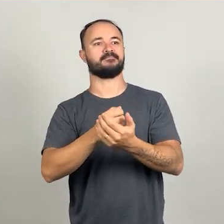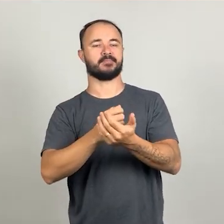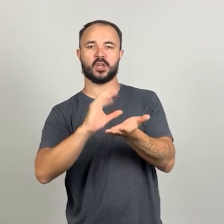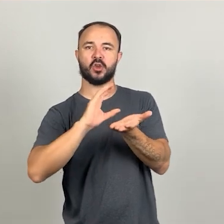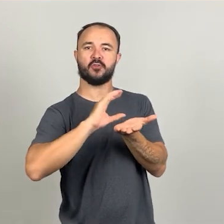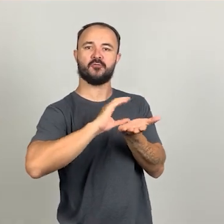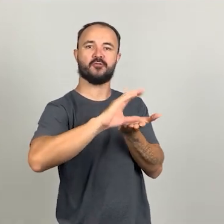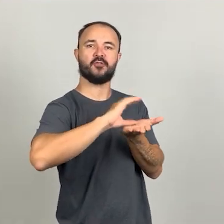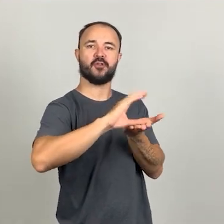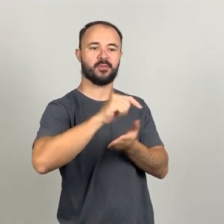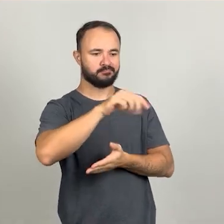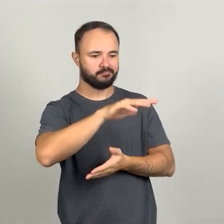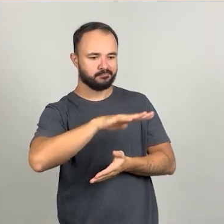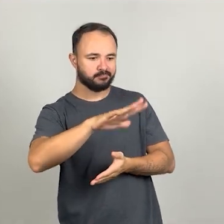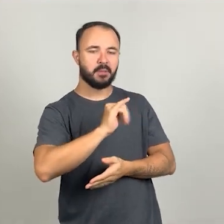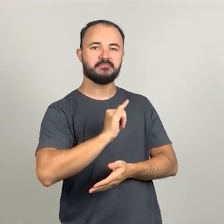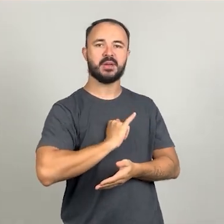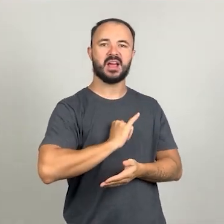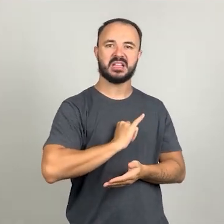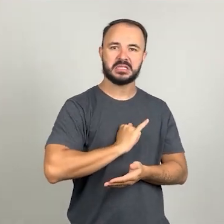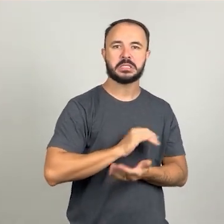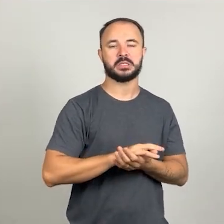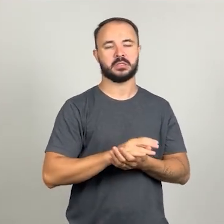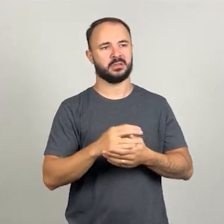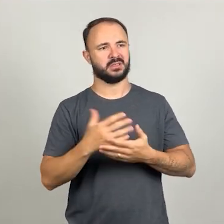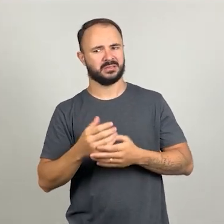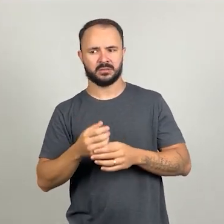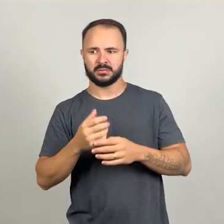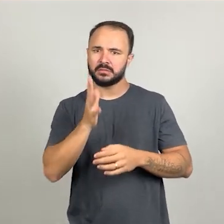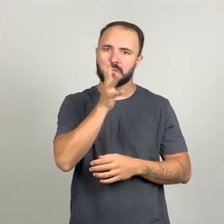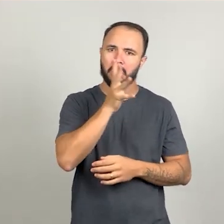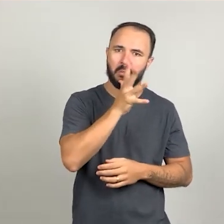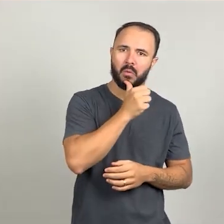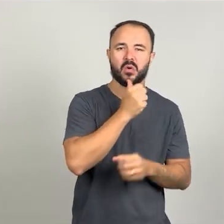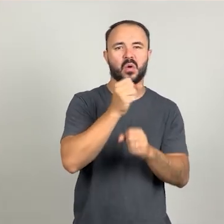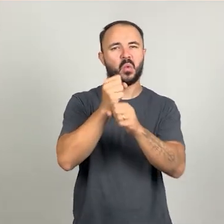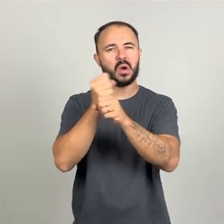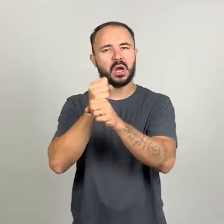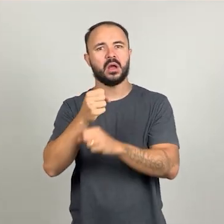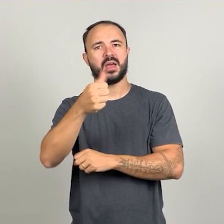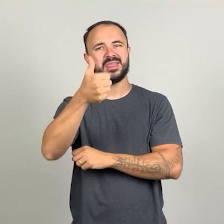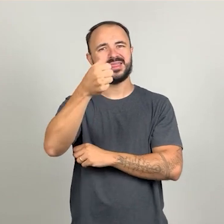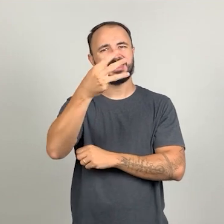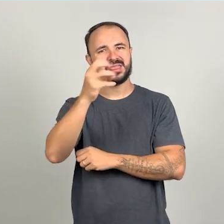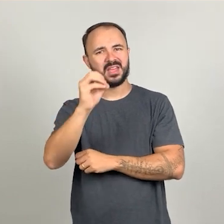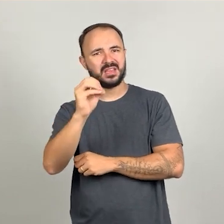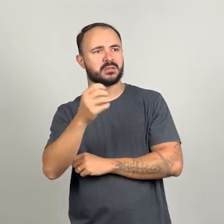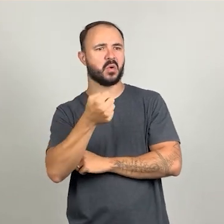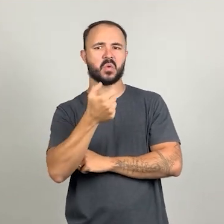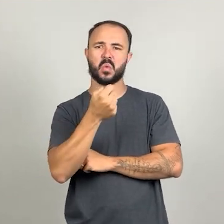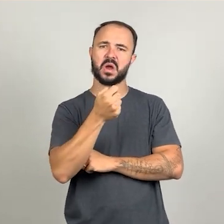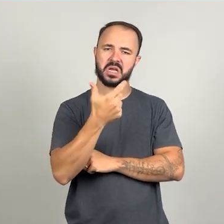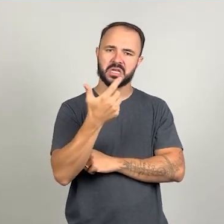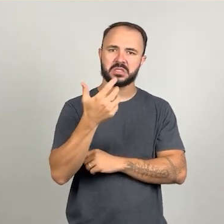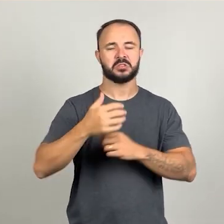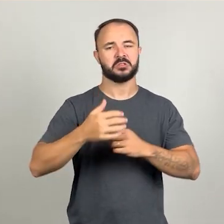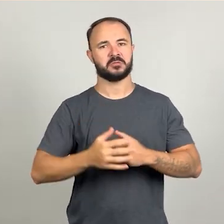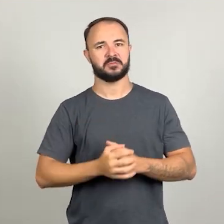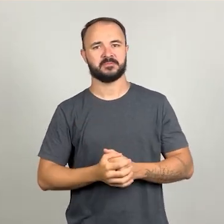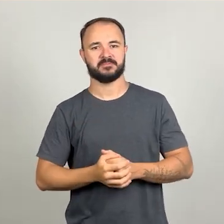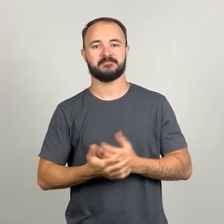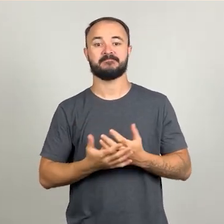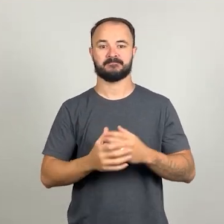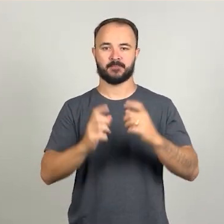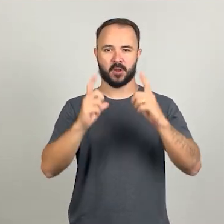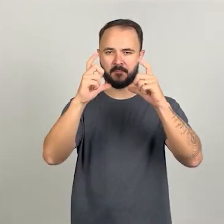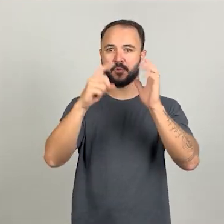quase 130 anos após a fundação da nossa cidade. Aqui a gente tem